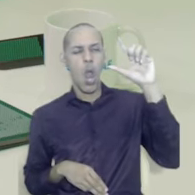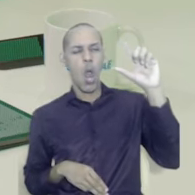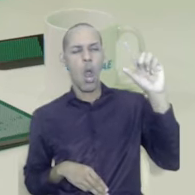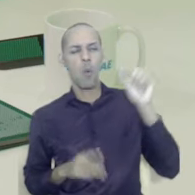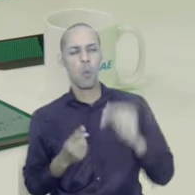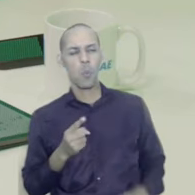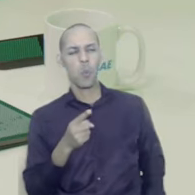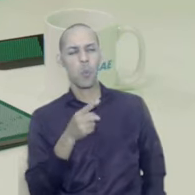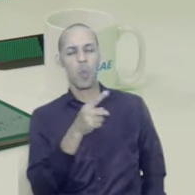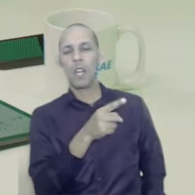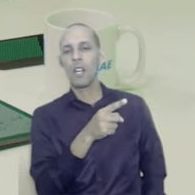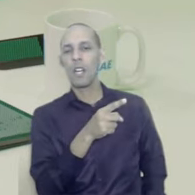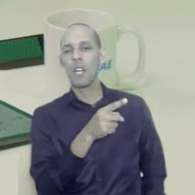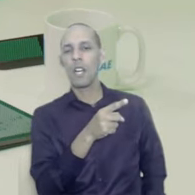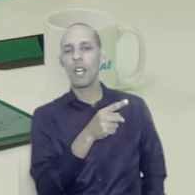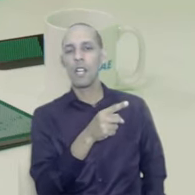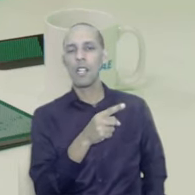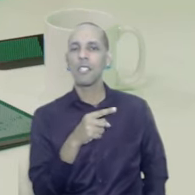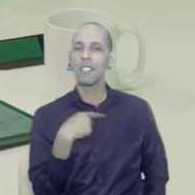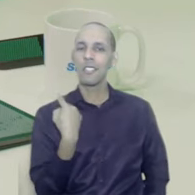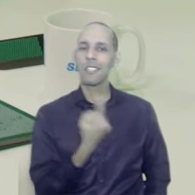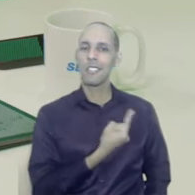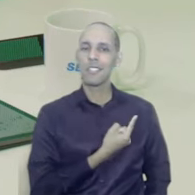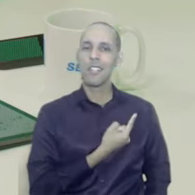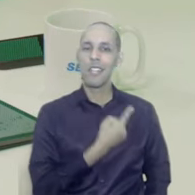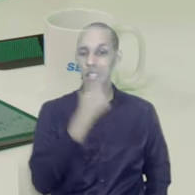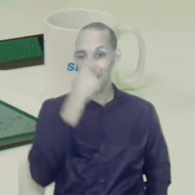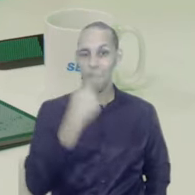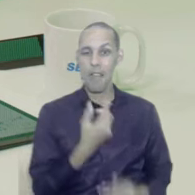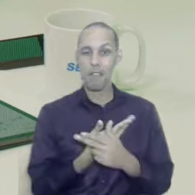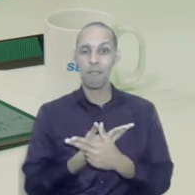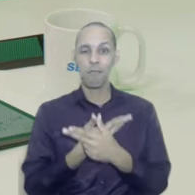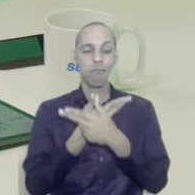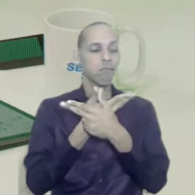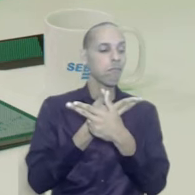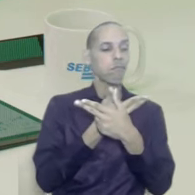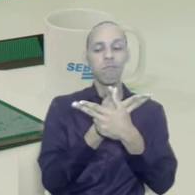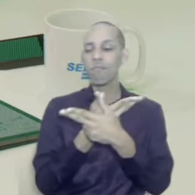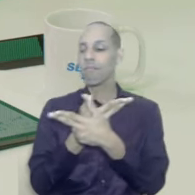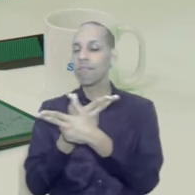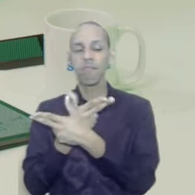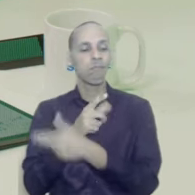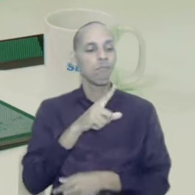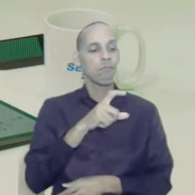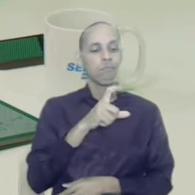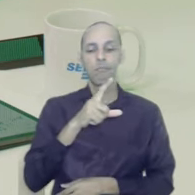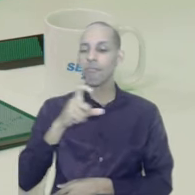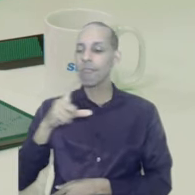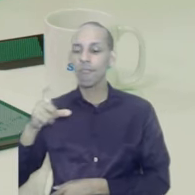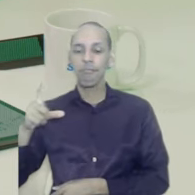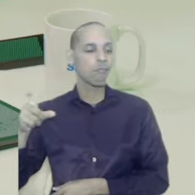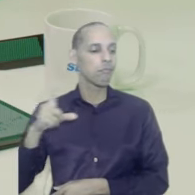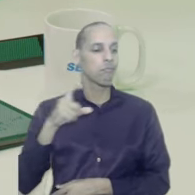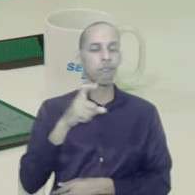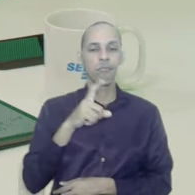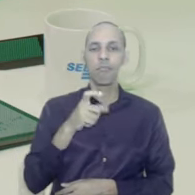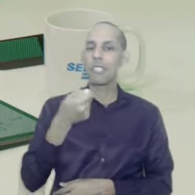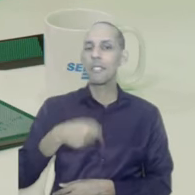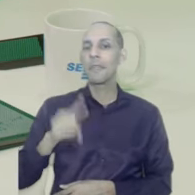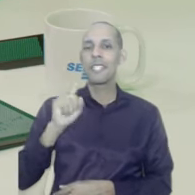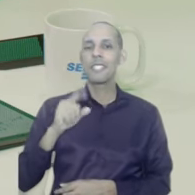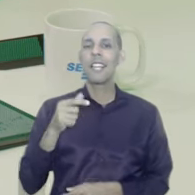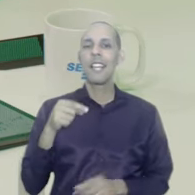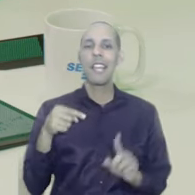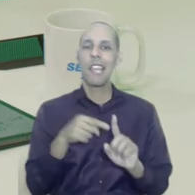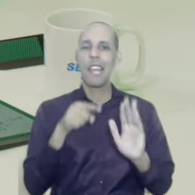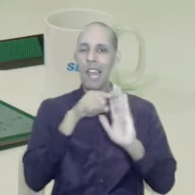e e o trabalho nosso por imagem de satélite nesse monitoramento dispensou então o analista não é que ele perde o emprego não